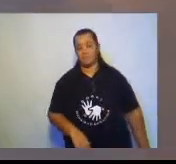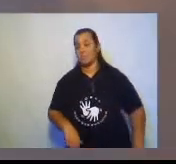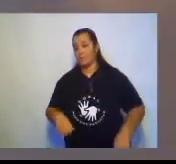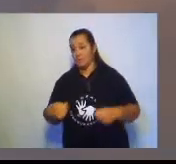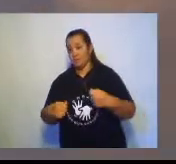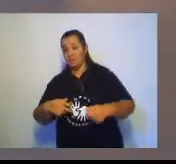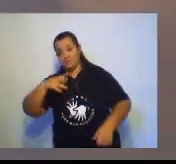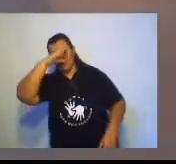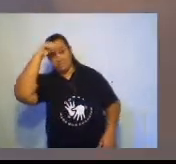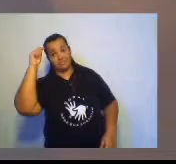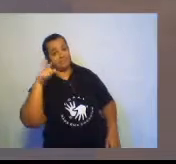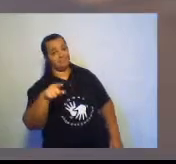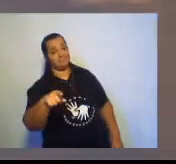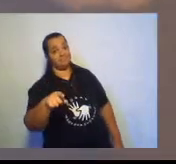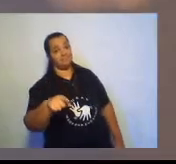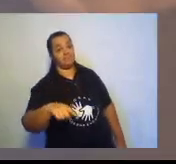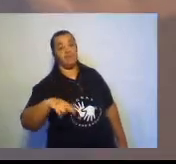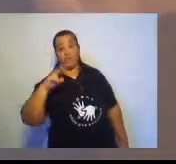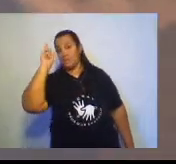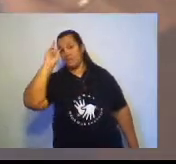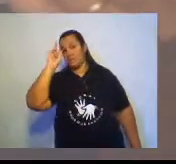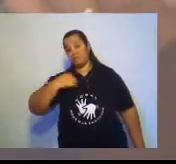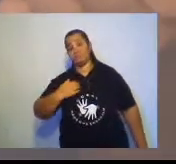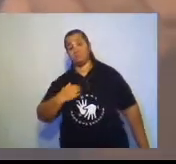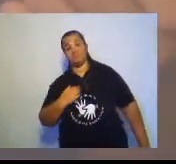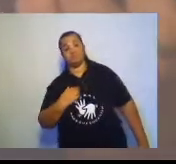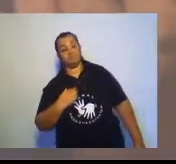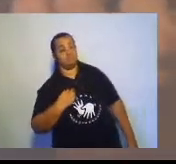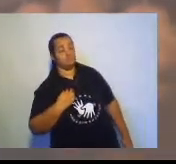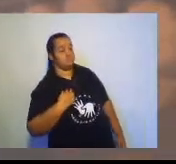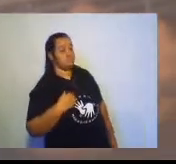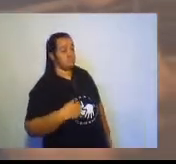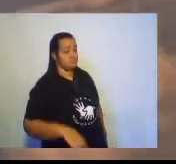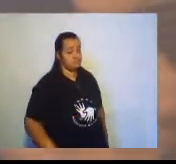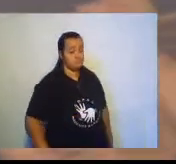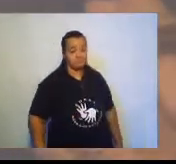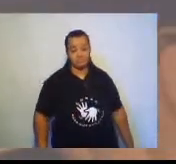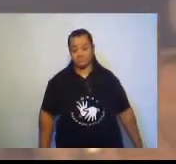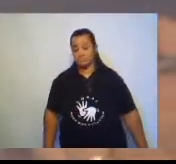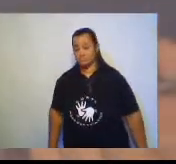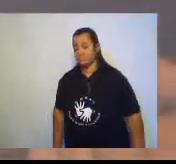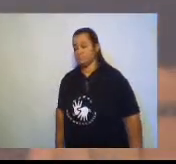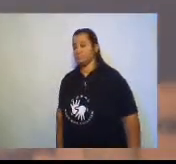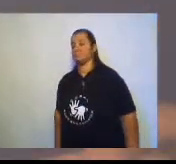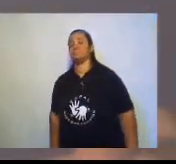Preciso te esquecer pra me lembrar de mim.